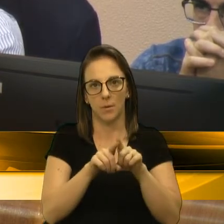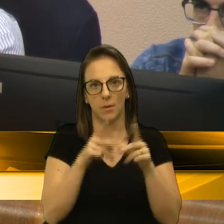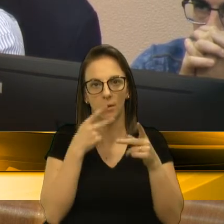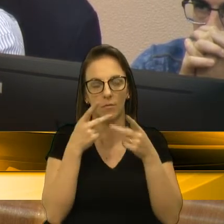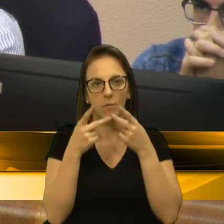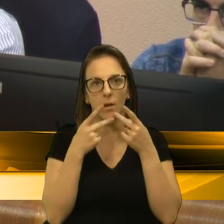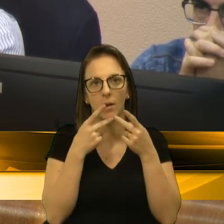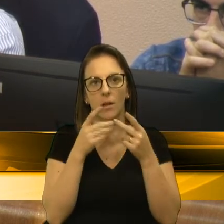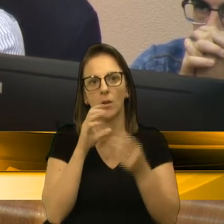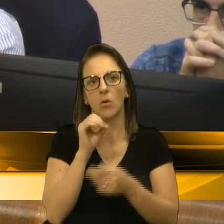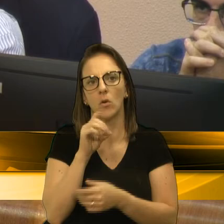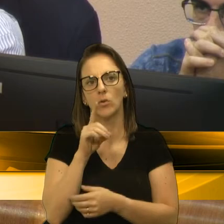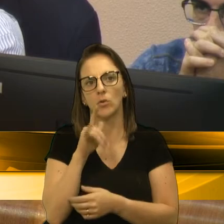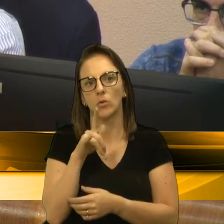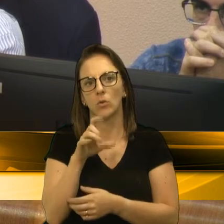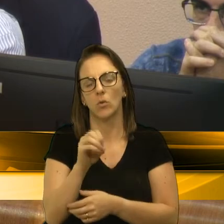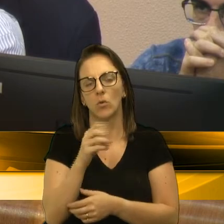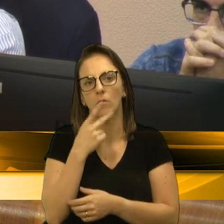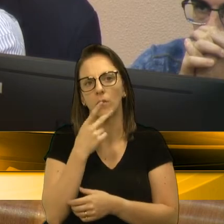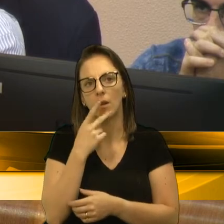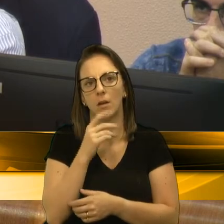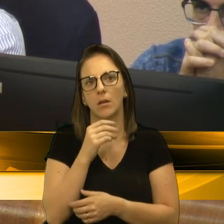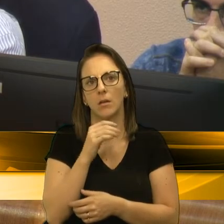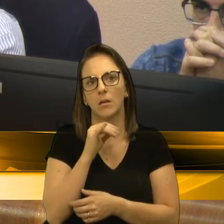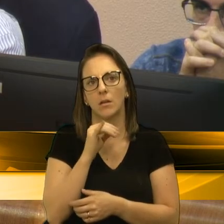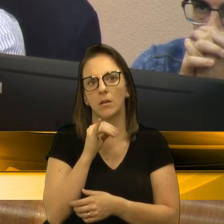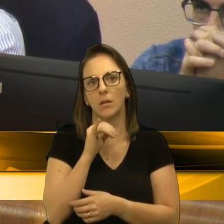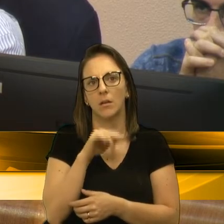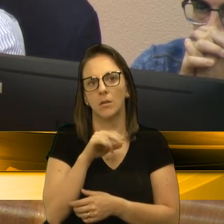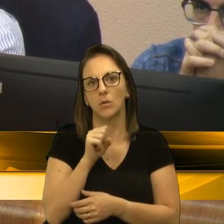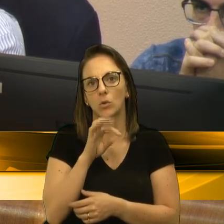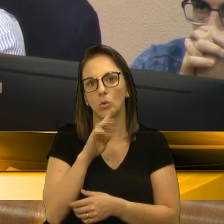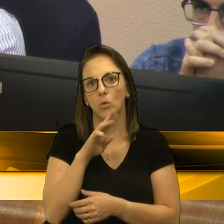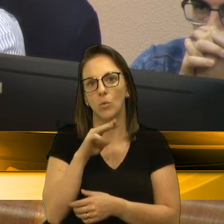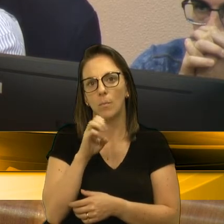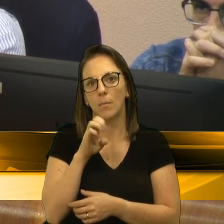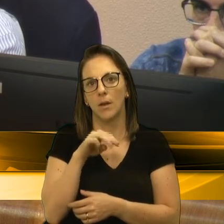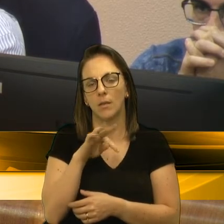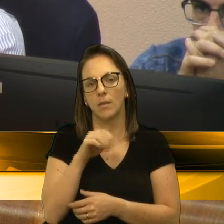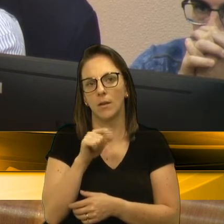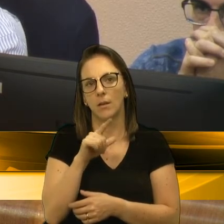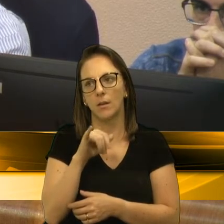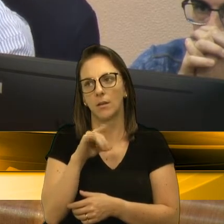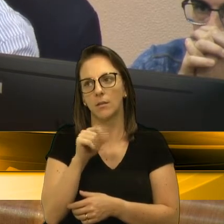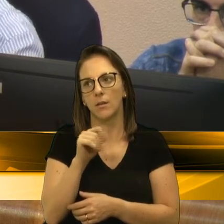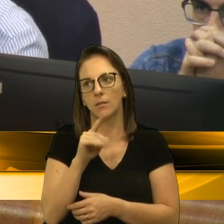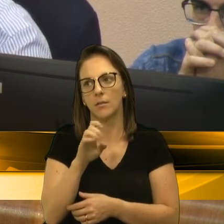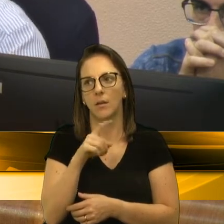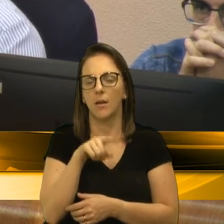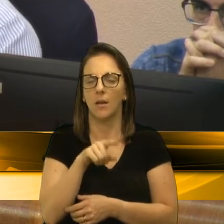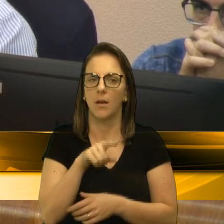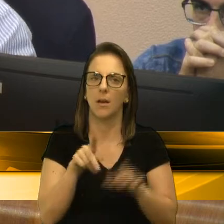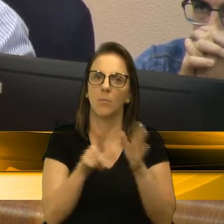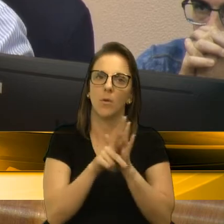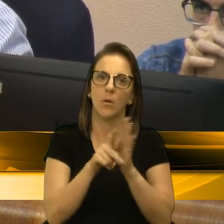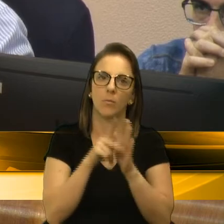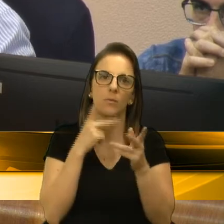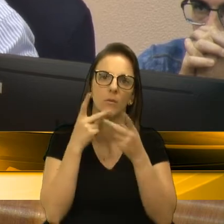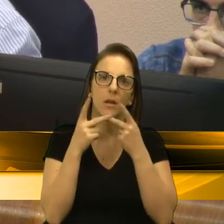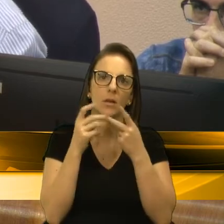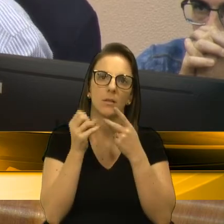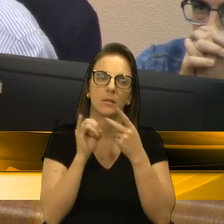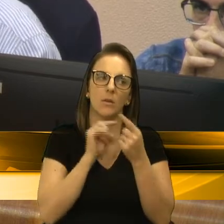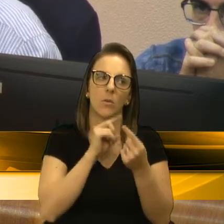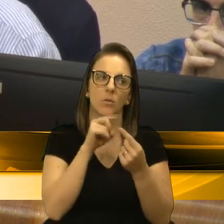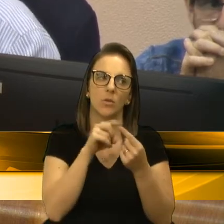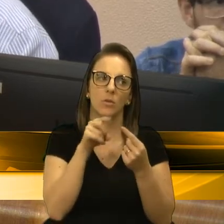princípio da instrumentalidade das formas, segundo o qual o que importa é a finalidade do ato e não ele em si mesmo considerado. Se puder atingir sua finalidade,